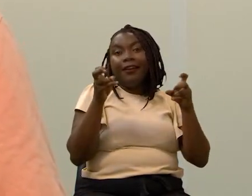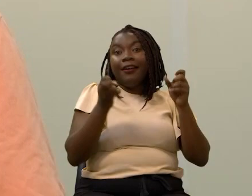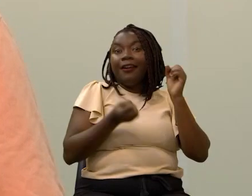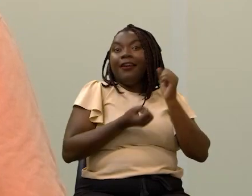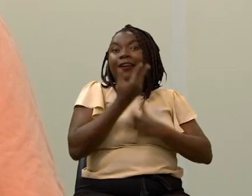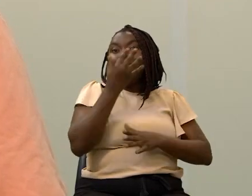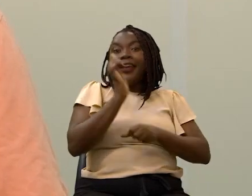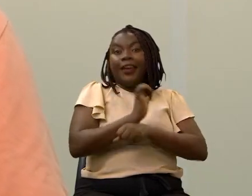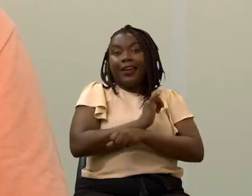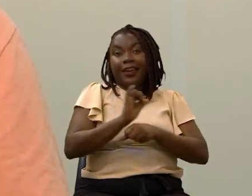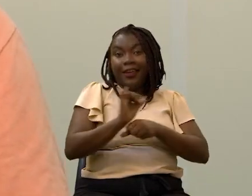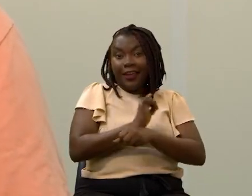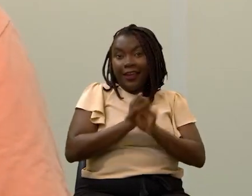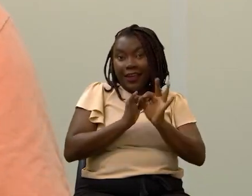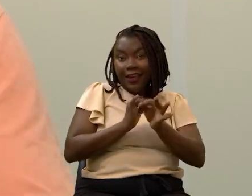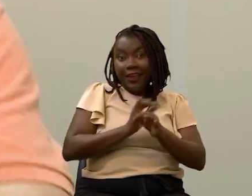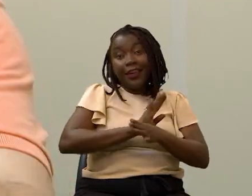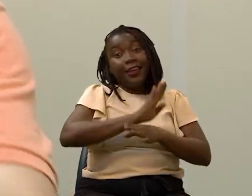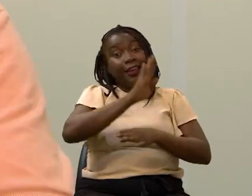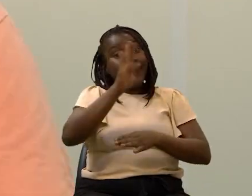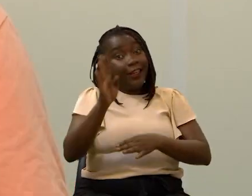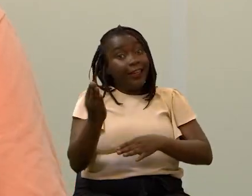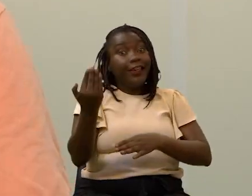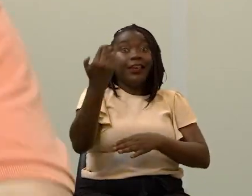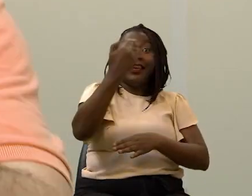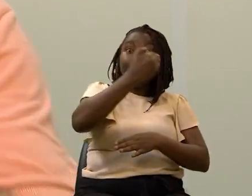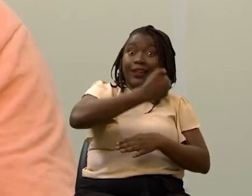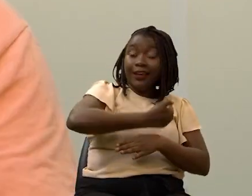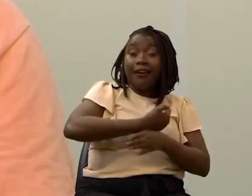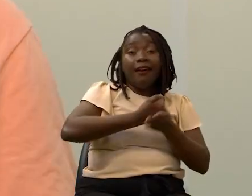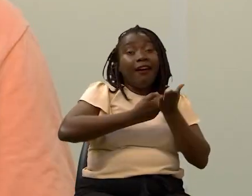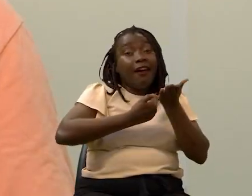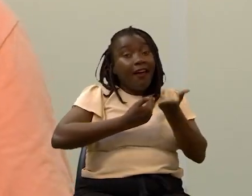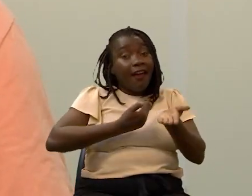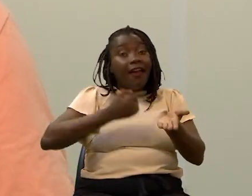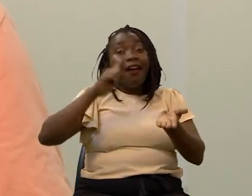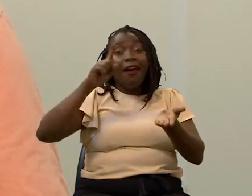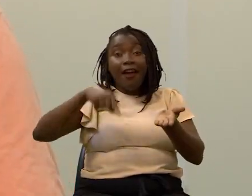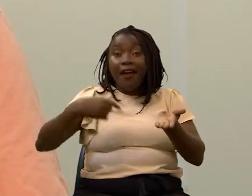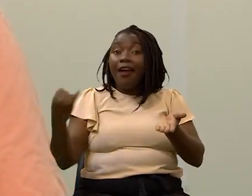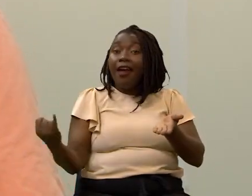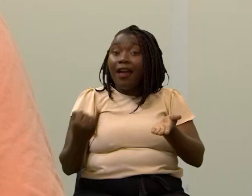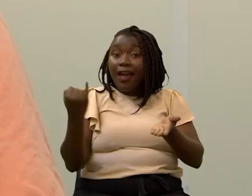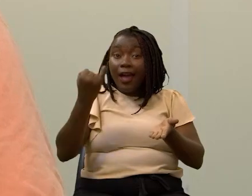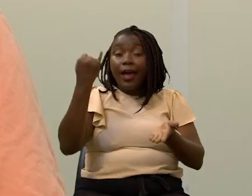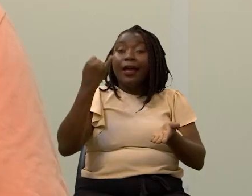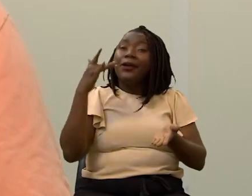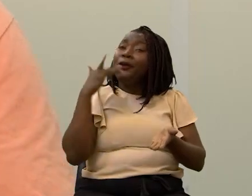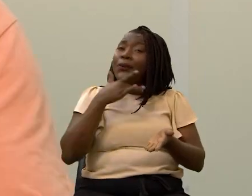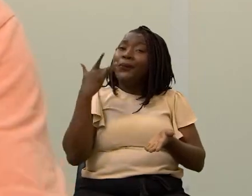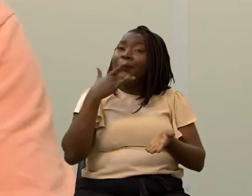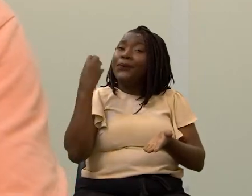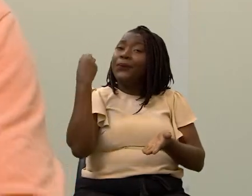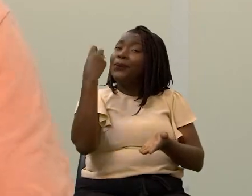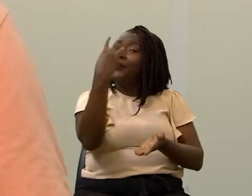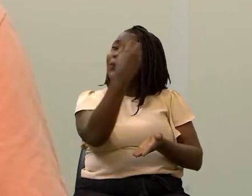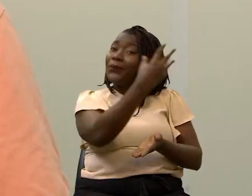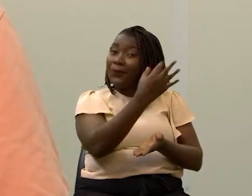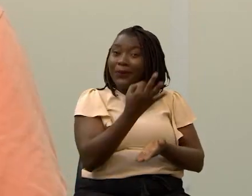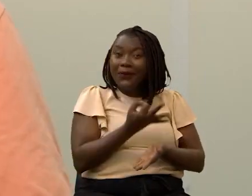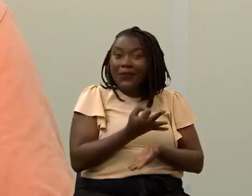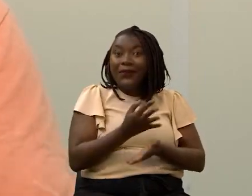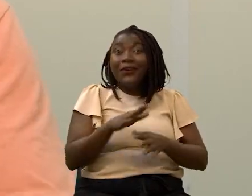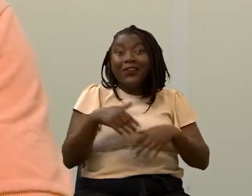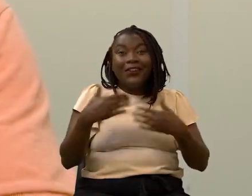de formular a sua estratégia, né? De ir e vir, né? E esse é o importante e é o gostoso da viagem,